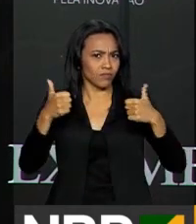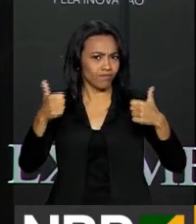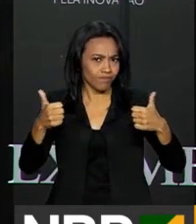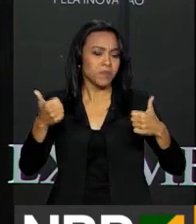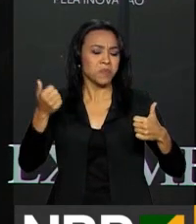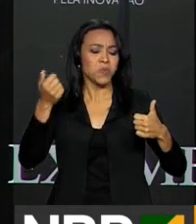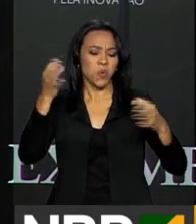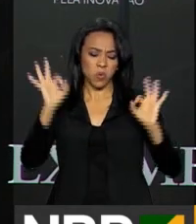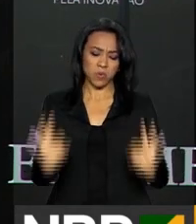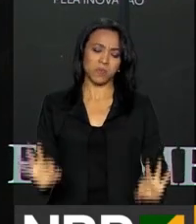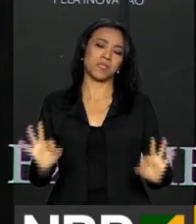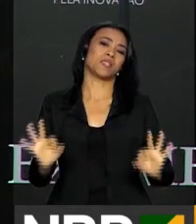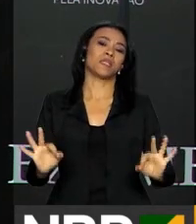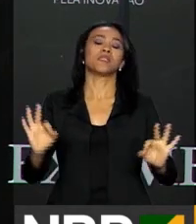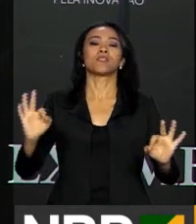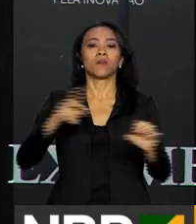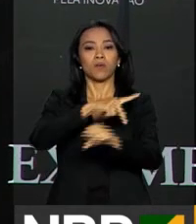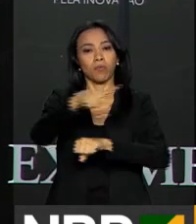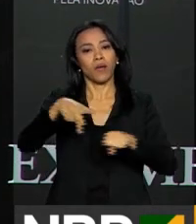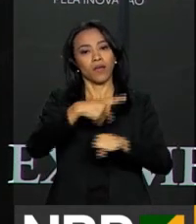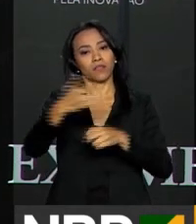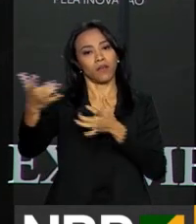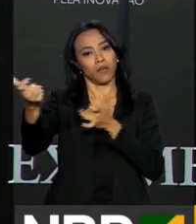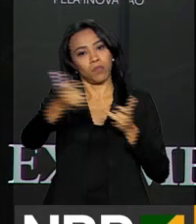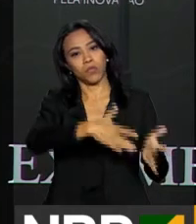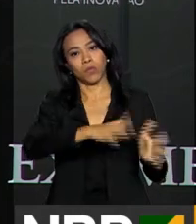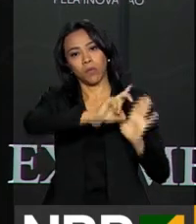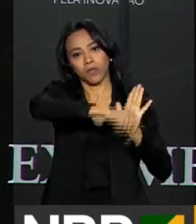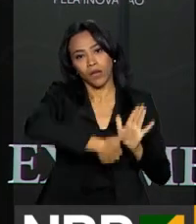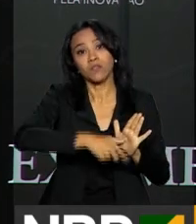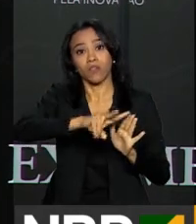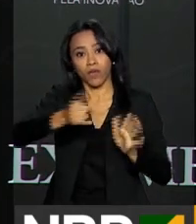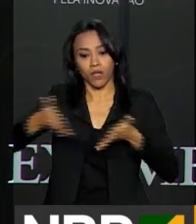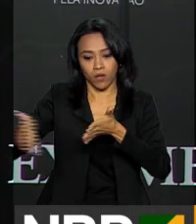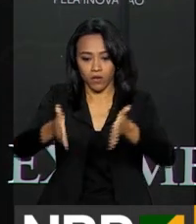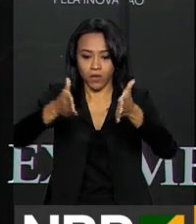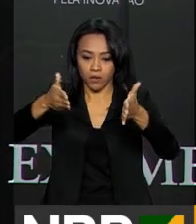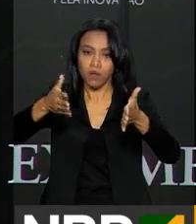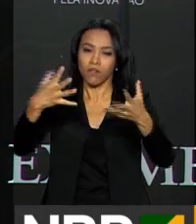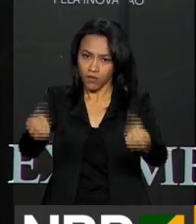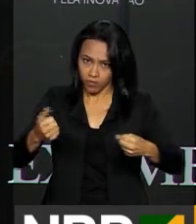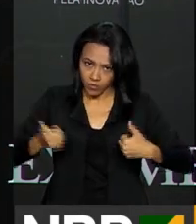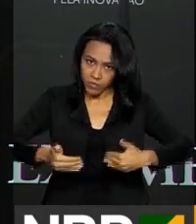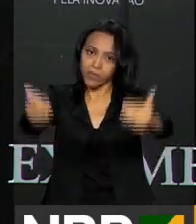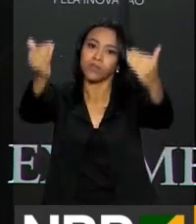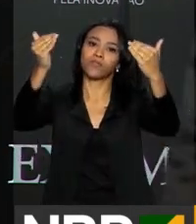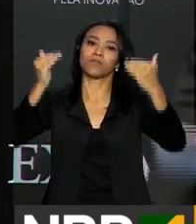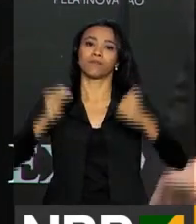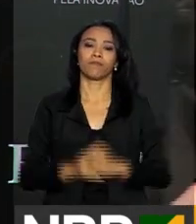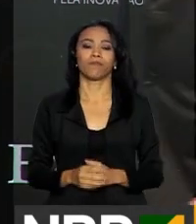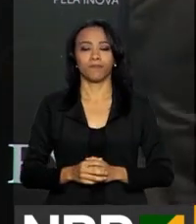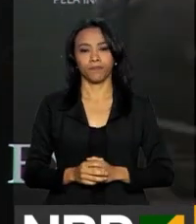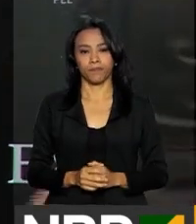de que o Brasil saiu da recessão e vai caminhar, é que eu digo, vamos em frente.